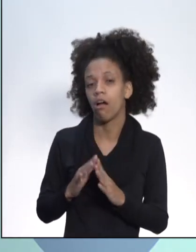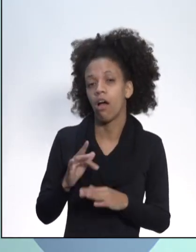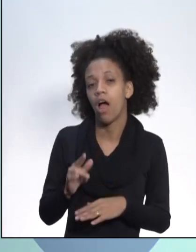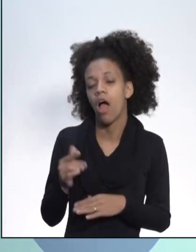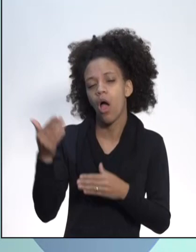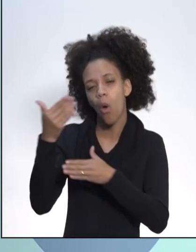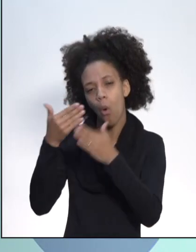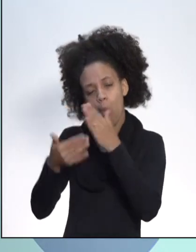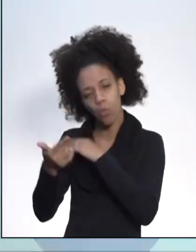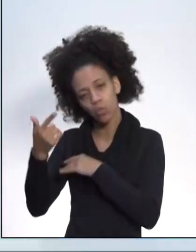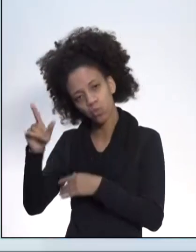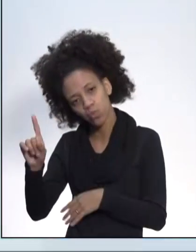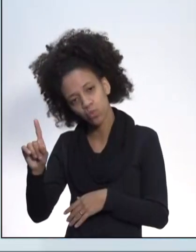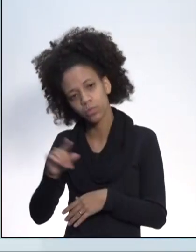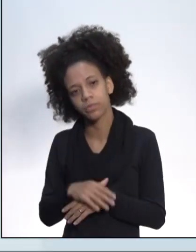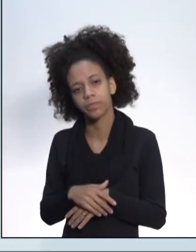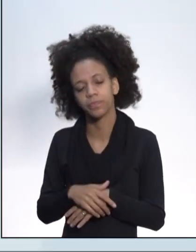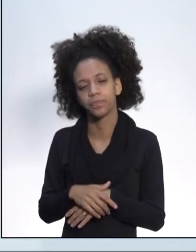essa última tela, então,